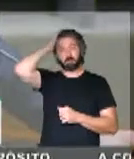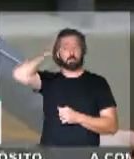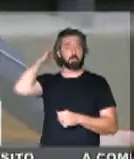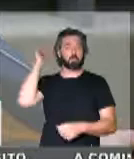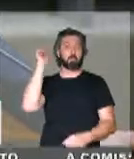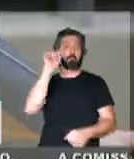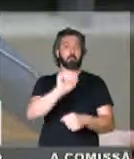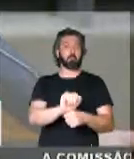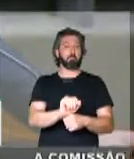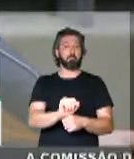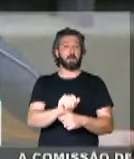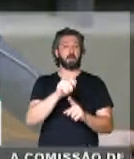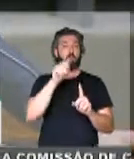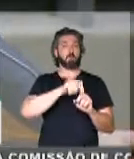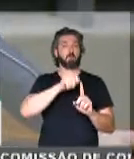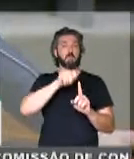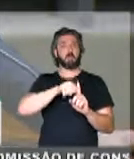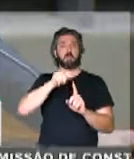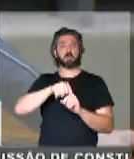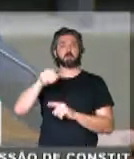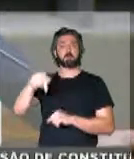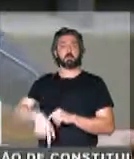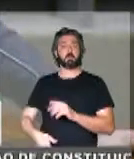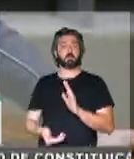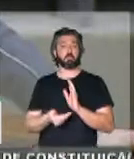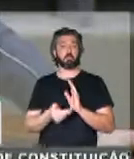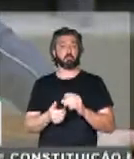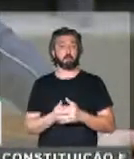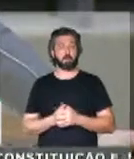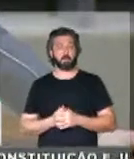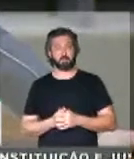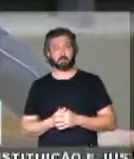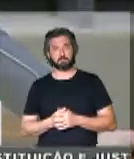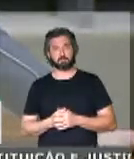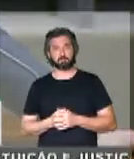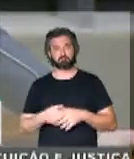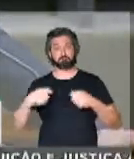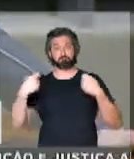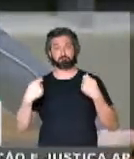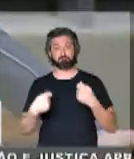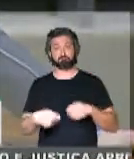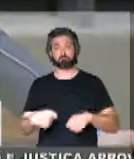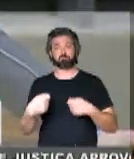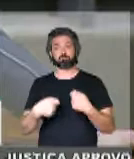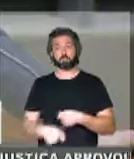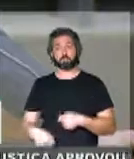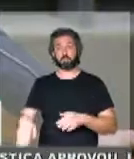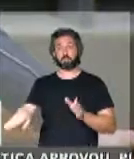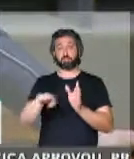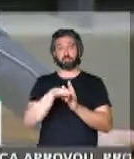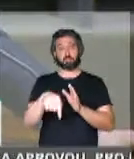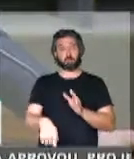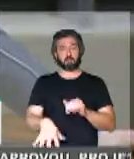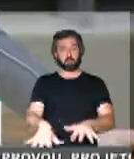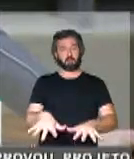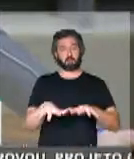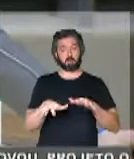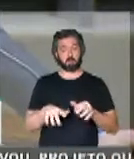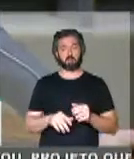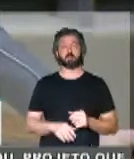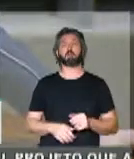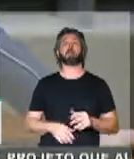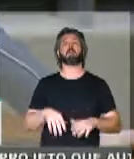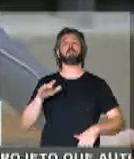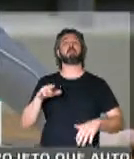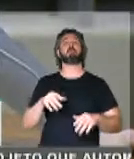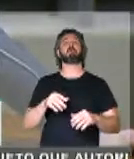parado nessa casa há meses, que precisa chegar a esse plenário, depende